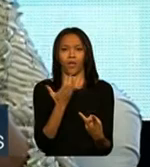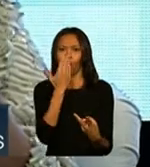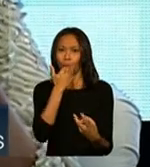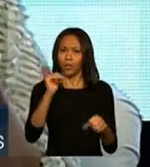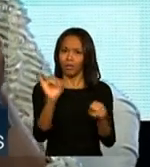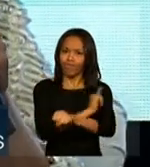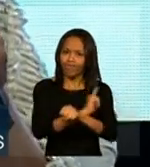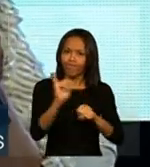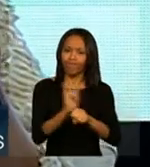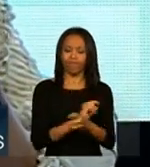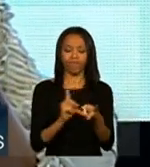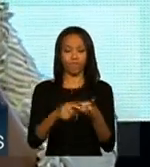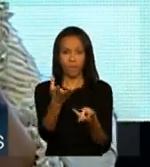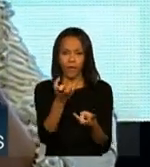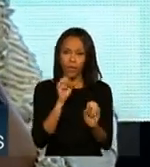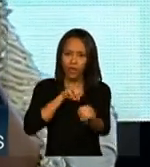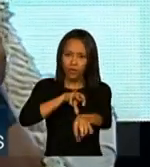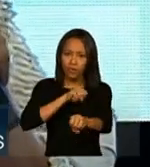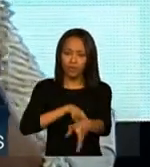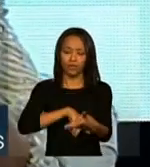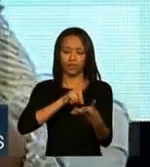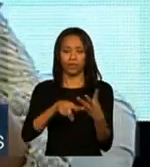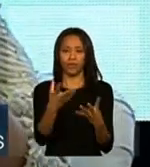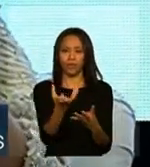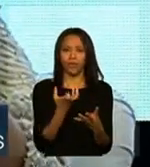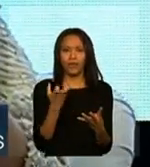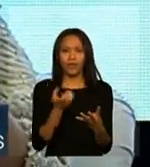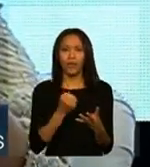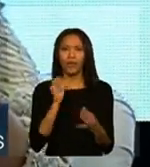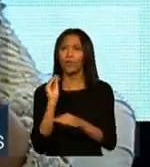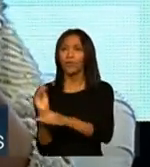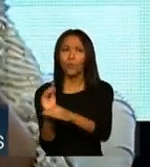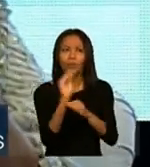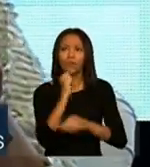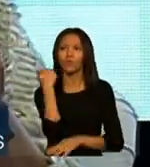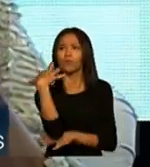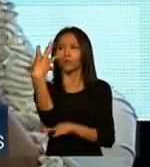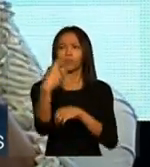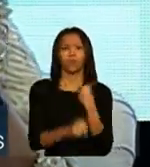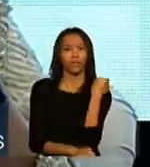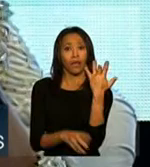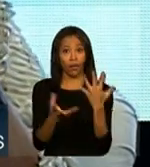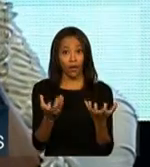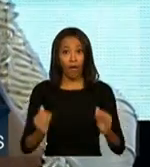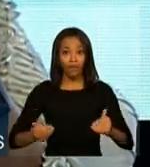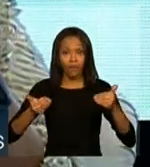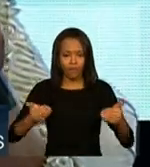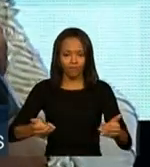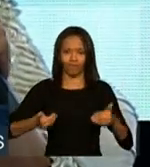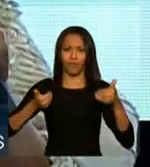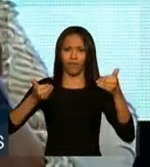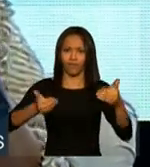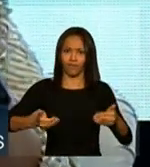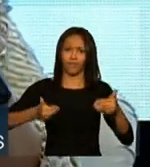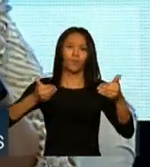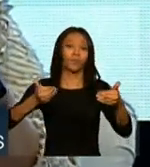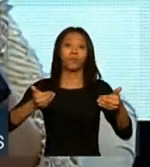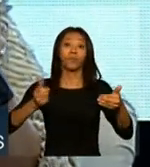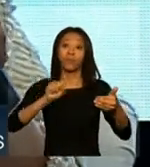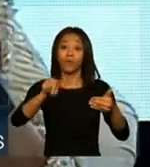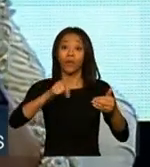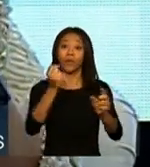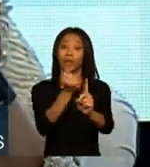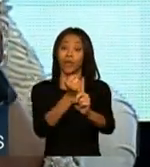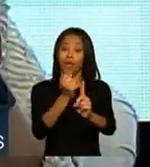saudável, que quer educação ambiental, que quer avançar na agenda da inclusão